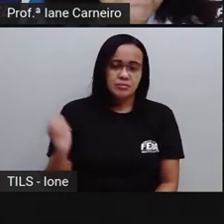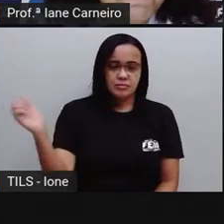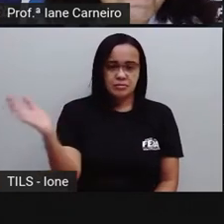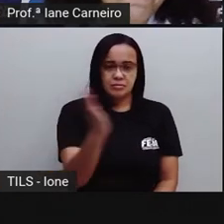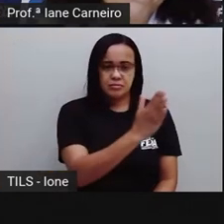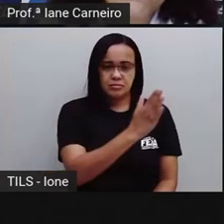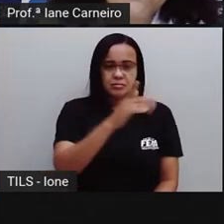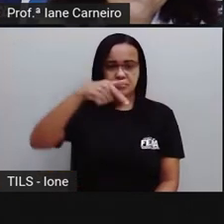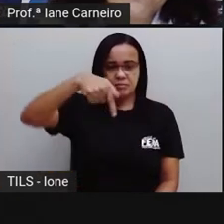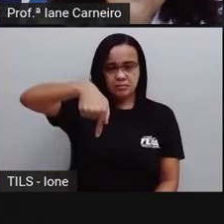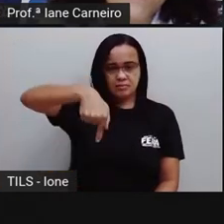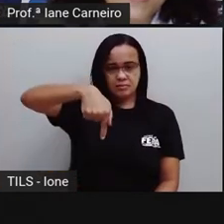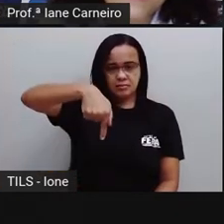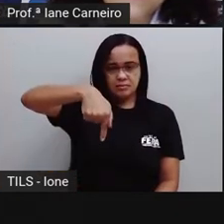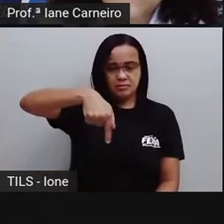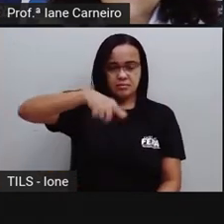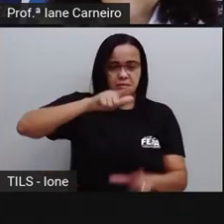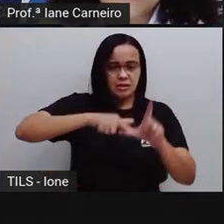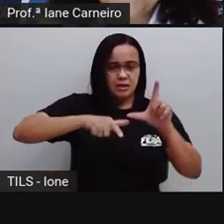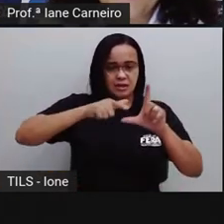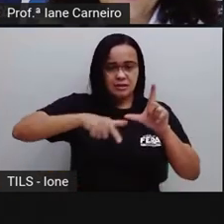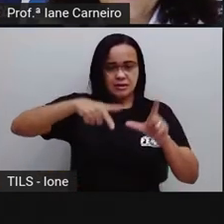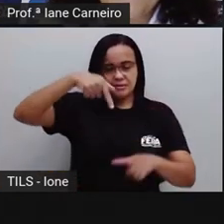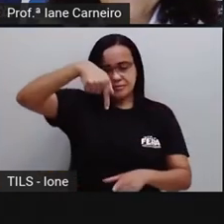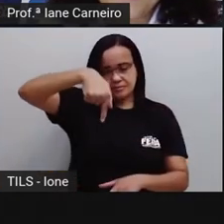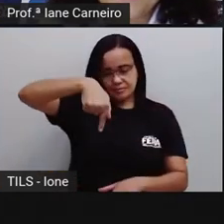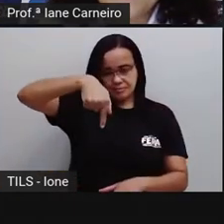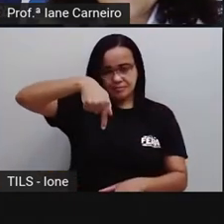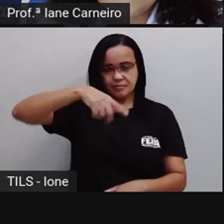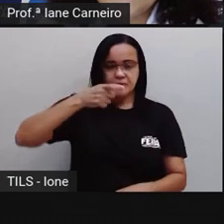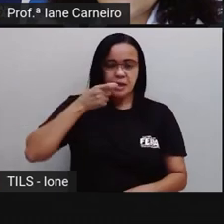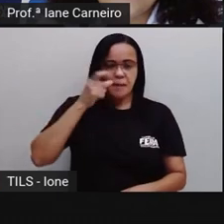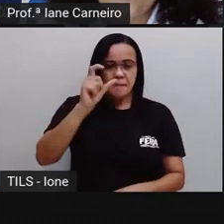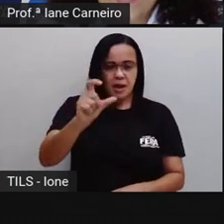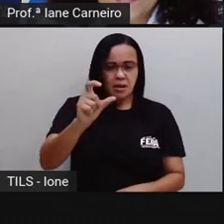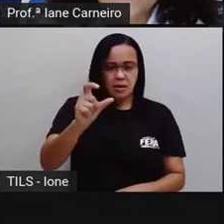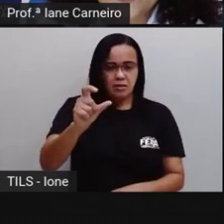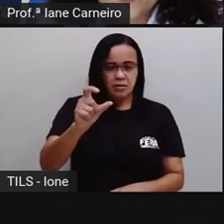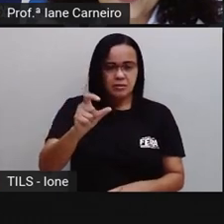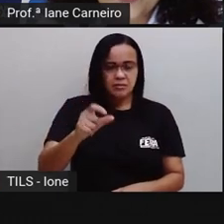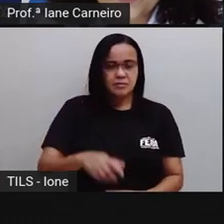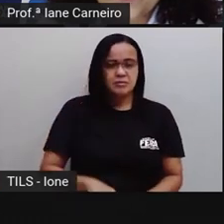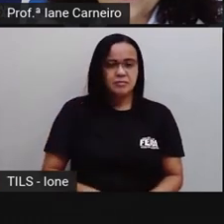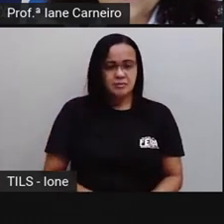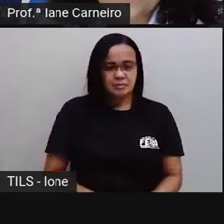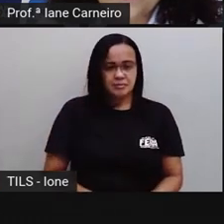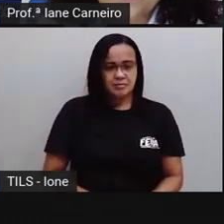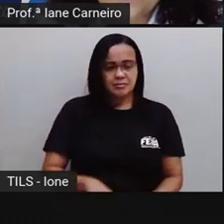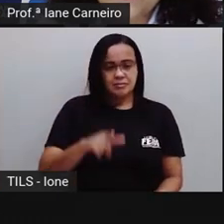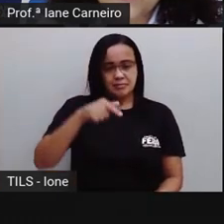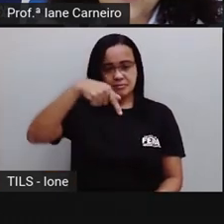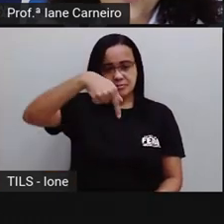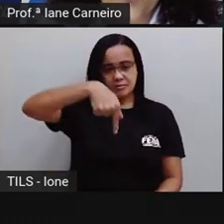letra q se inscrevam é palavra 4